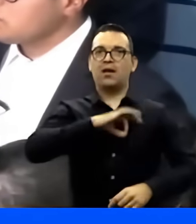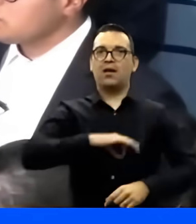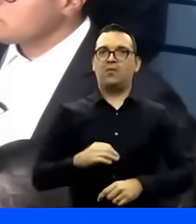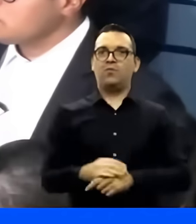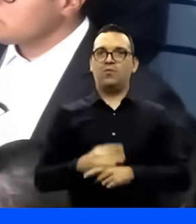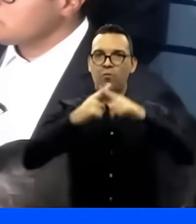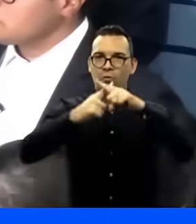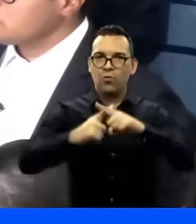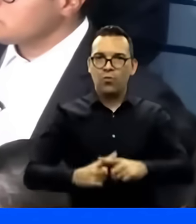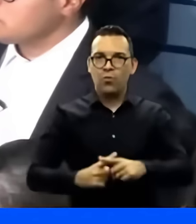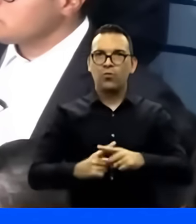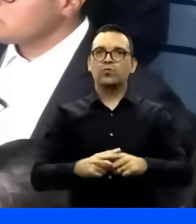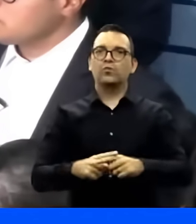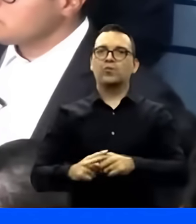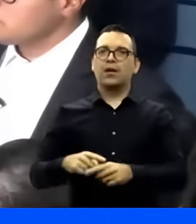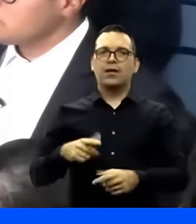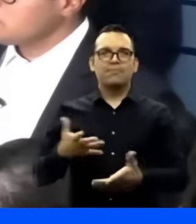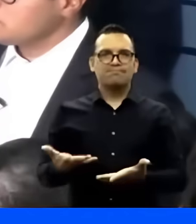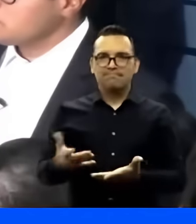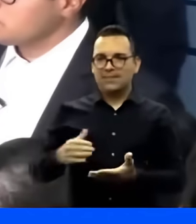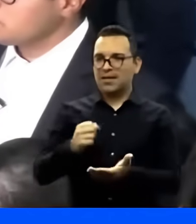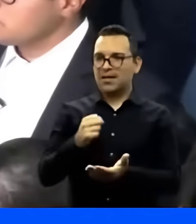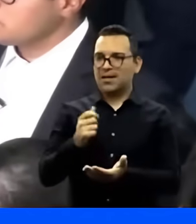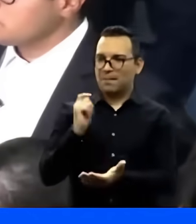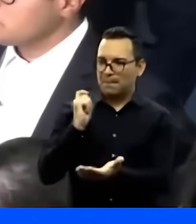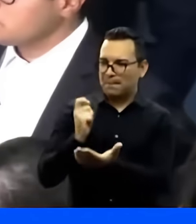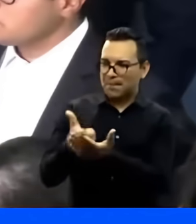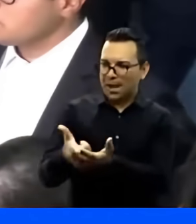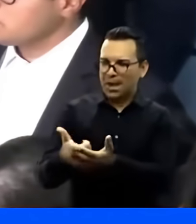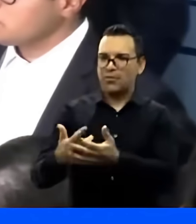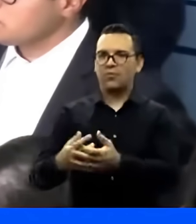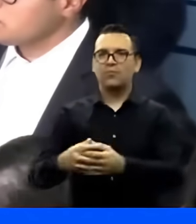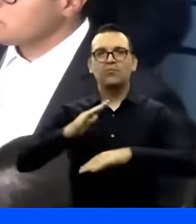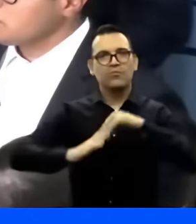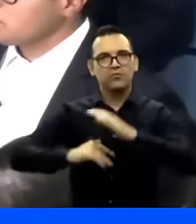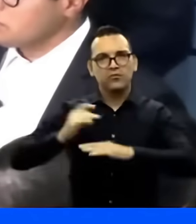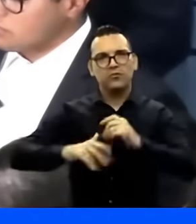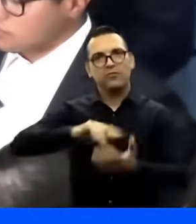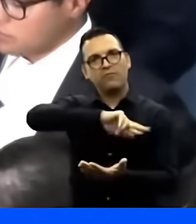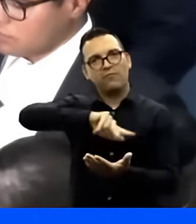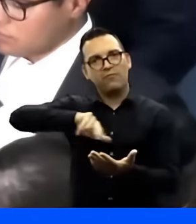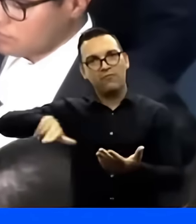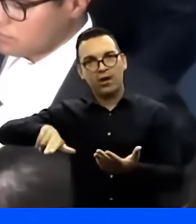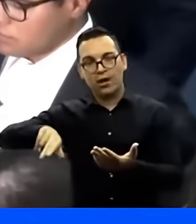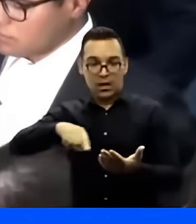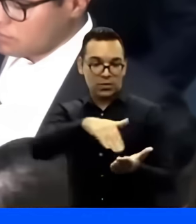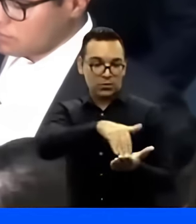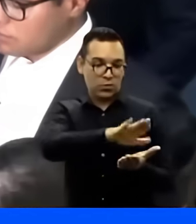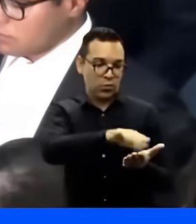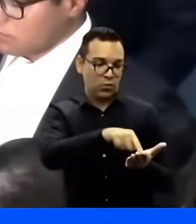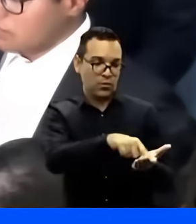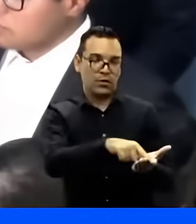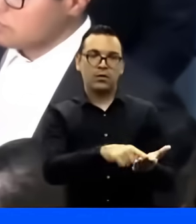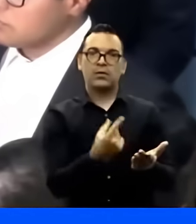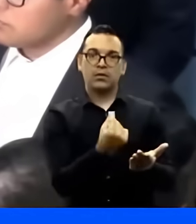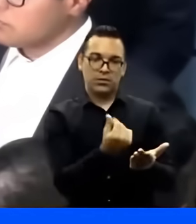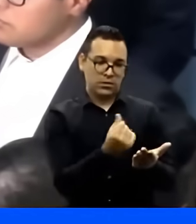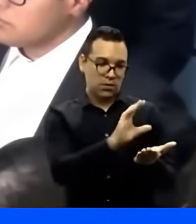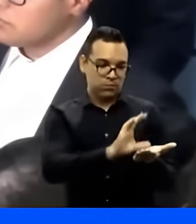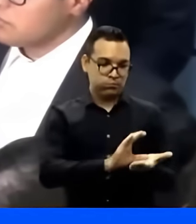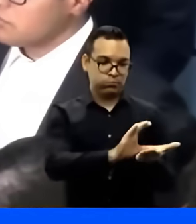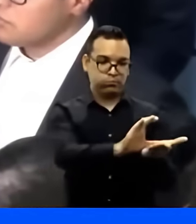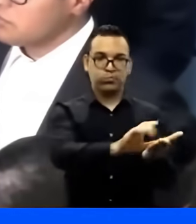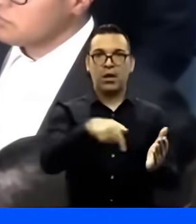da educação, o piso para a saúde, os recursos que são necessários. O que sobra vai para as obras de infraestrutura. Só em Mato Grosso do